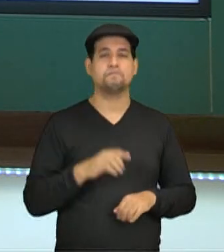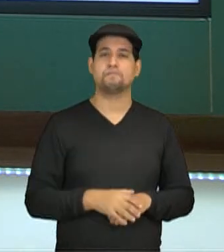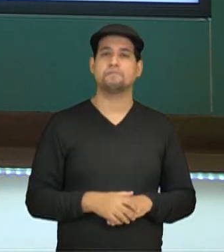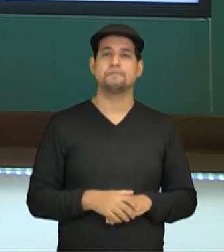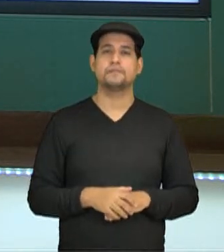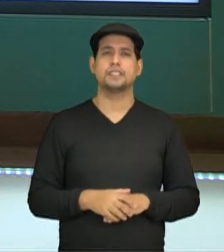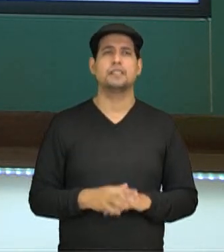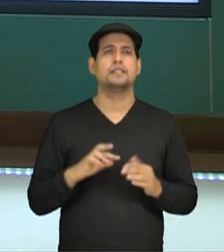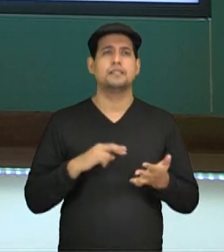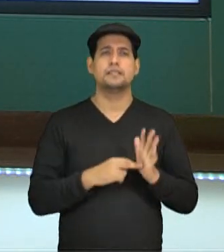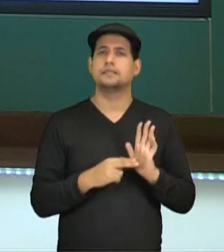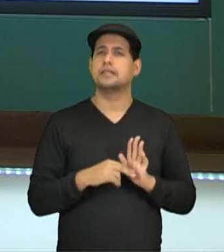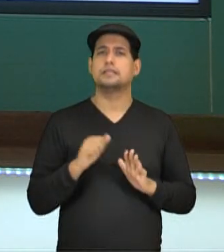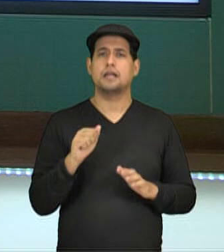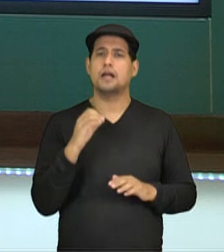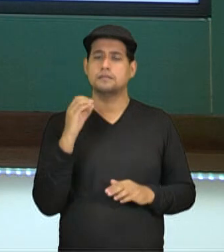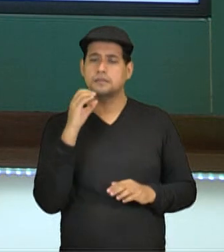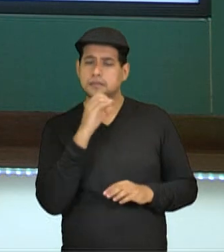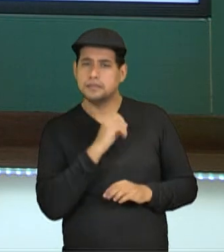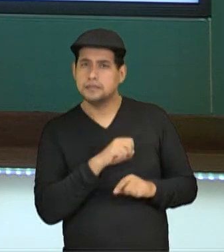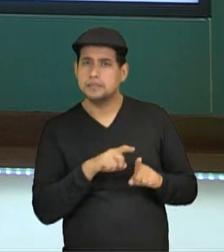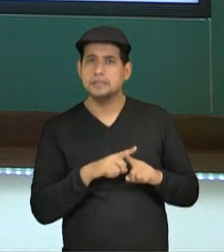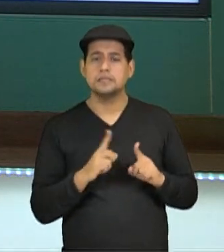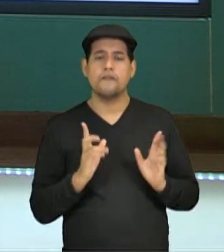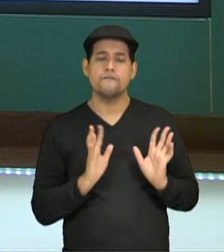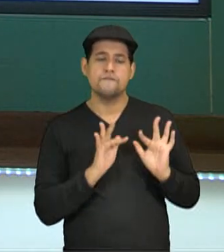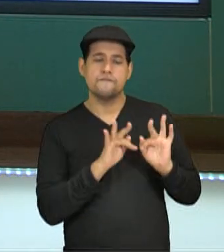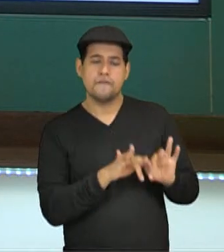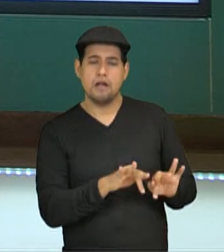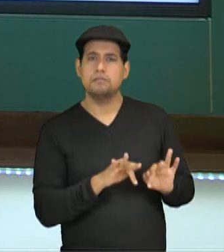Então, essa faixa de temperatura aqui, ó, onde terminou